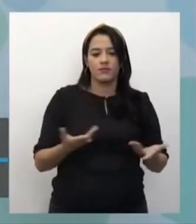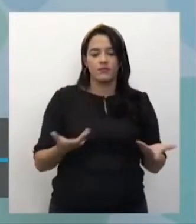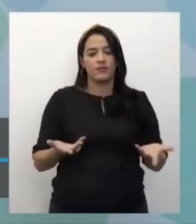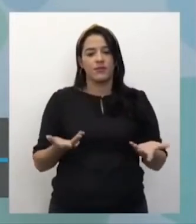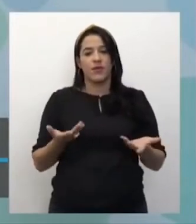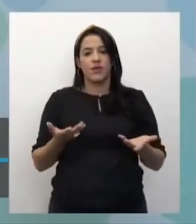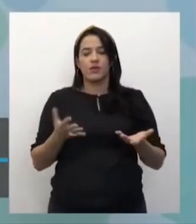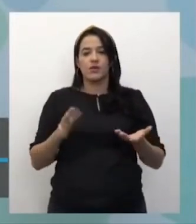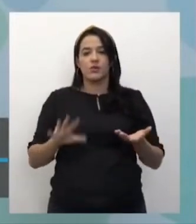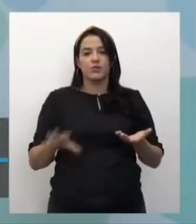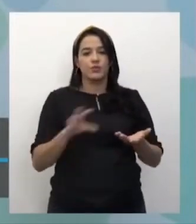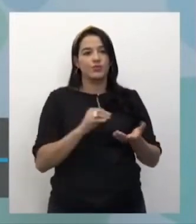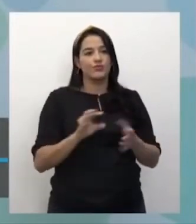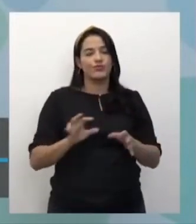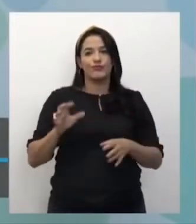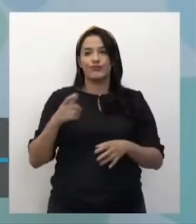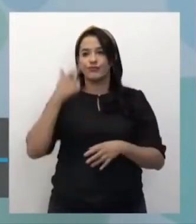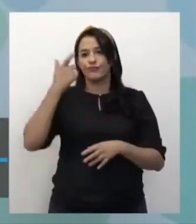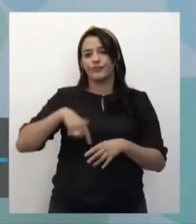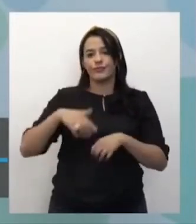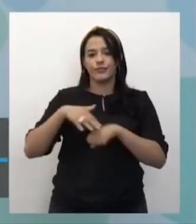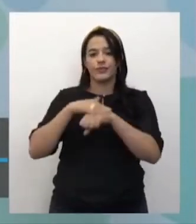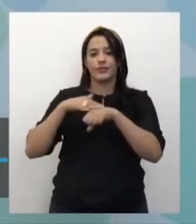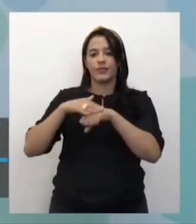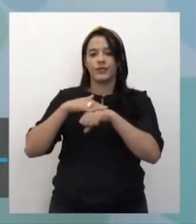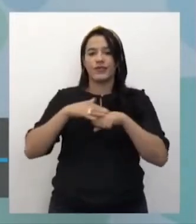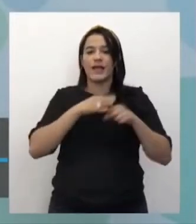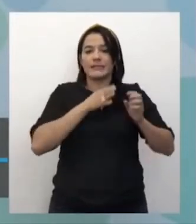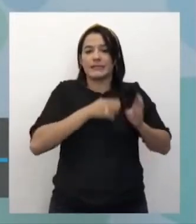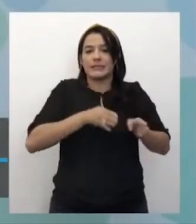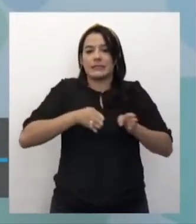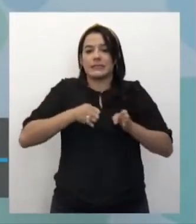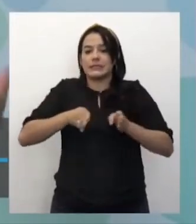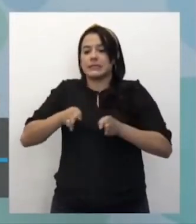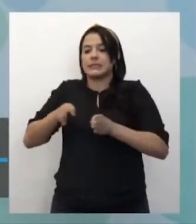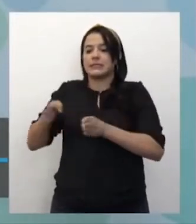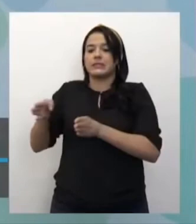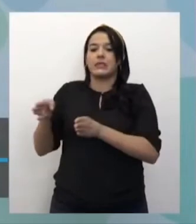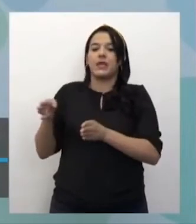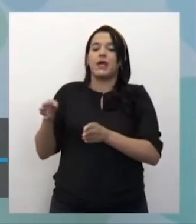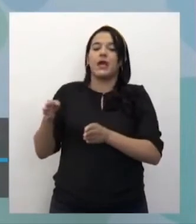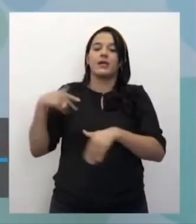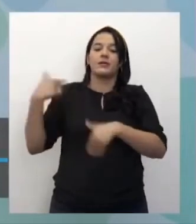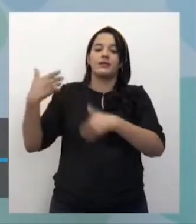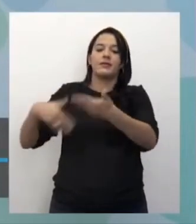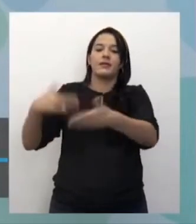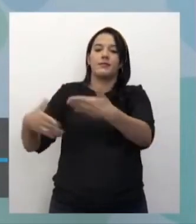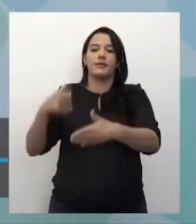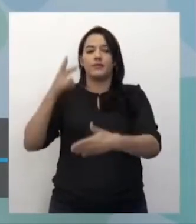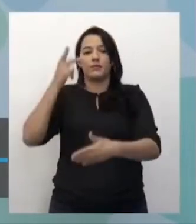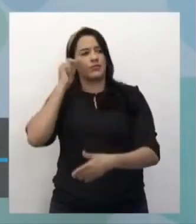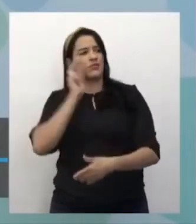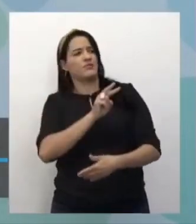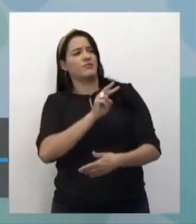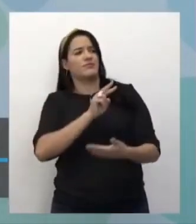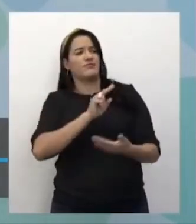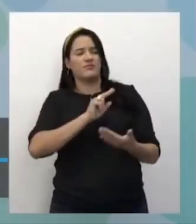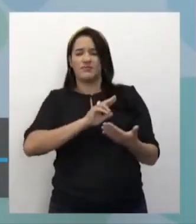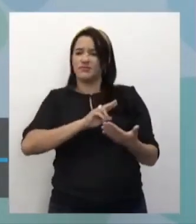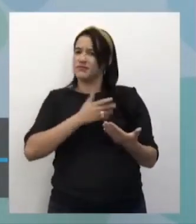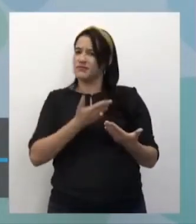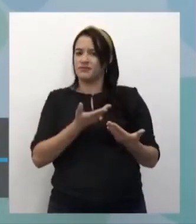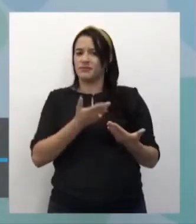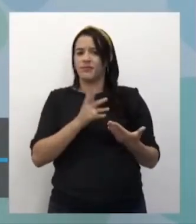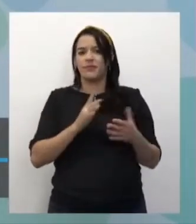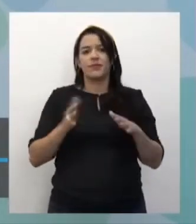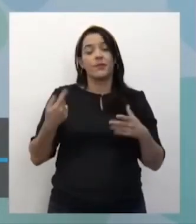numa situação que se você fala tão correto, você também pode, né, ser mal interpretado. Sim. Então, você tem que ter esse jogo